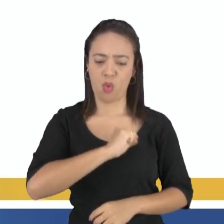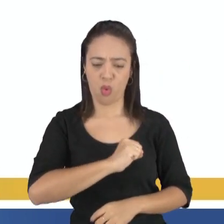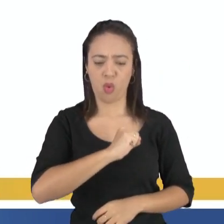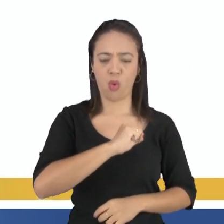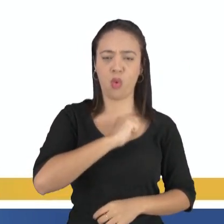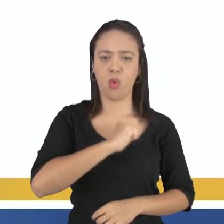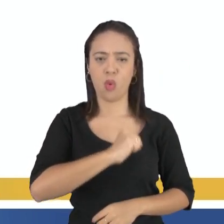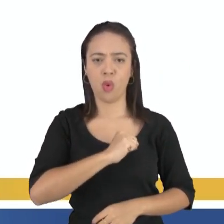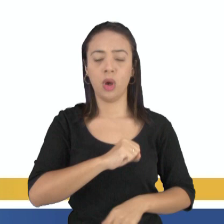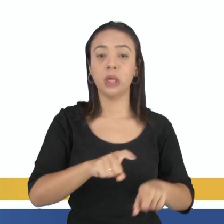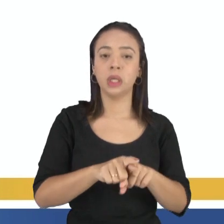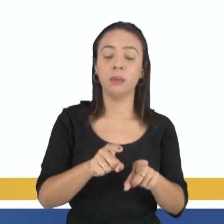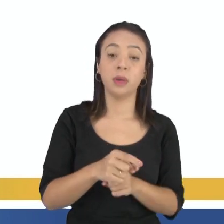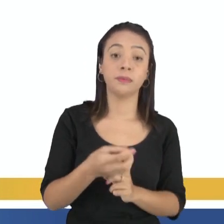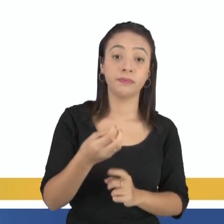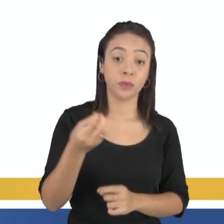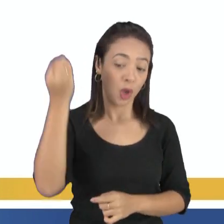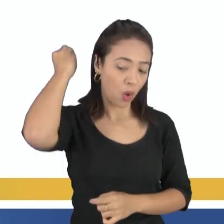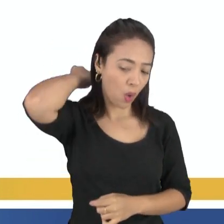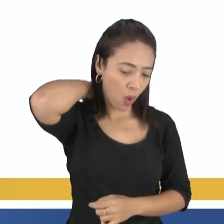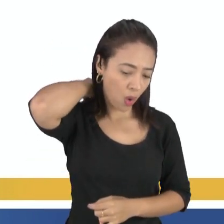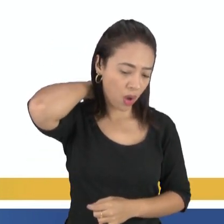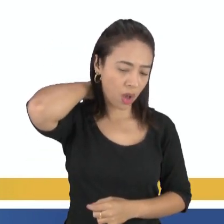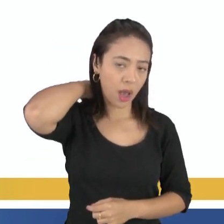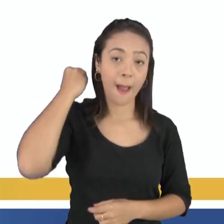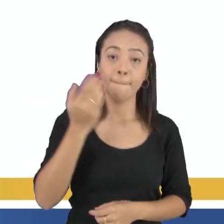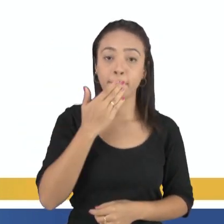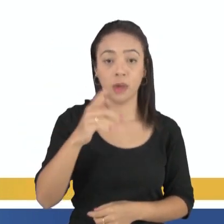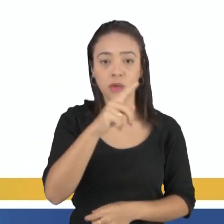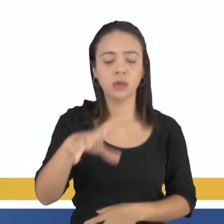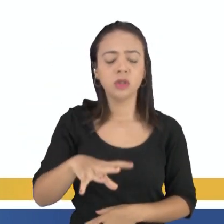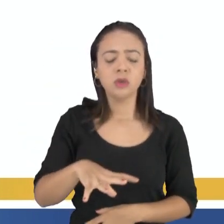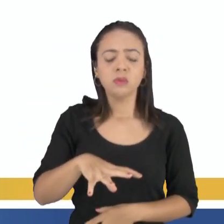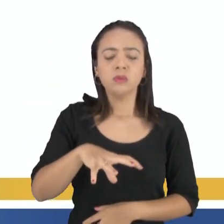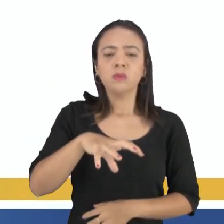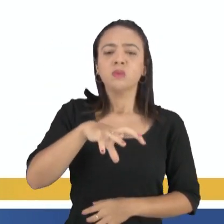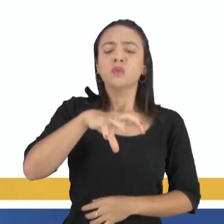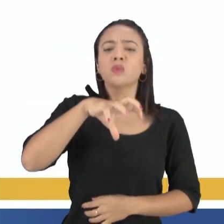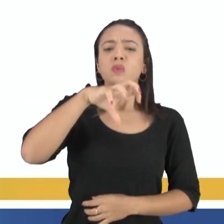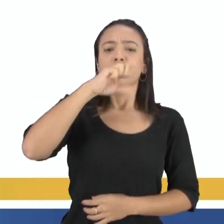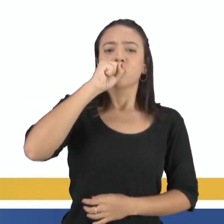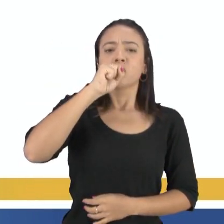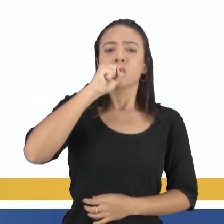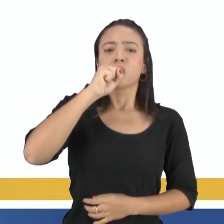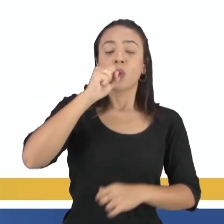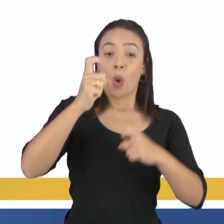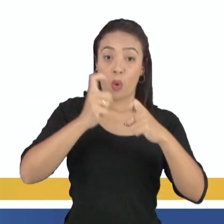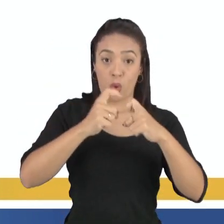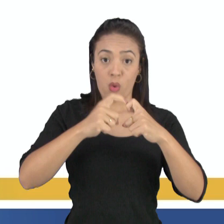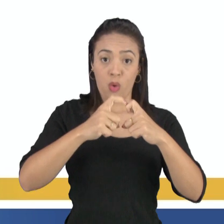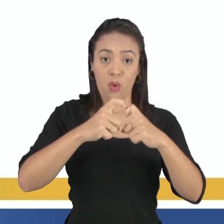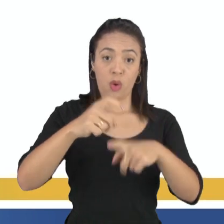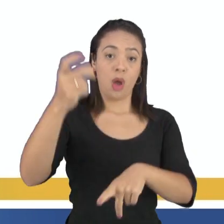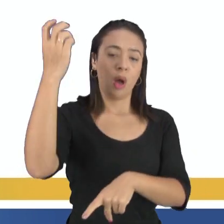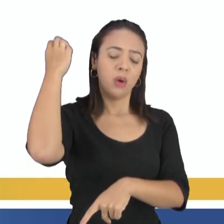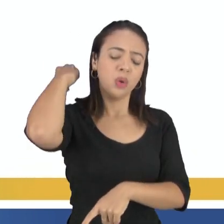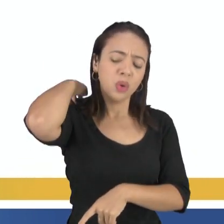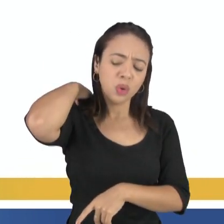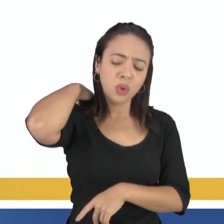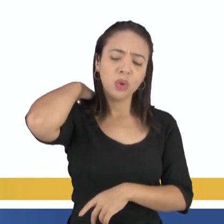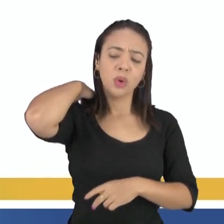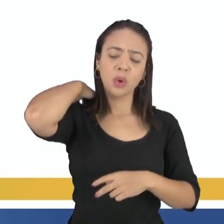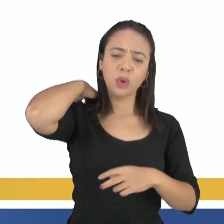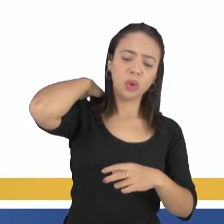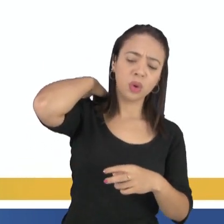suas costas e pede para você respirar bem fundo, aí você faz, e aí ele vai estar justamente analisando através